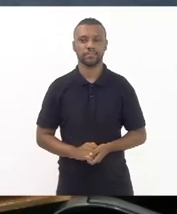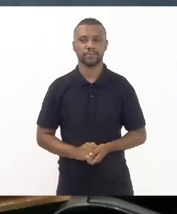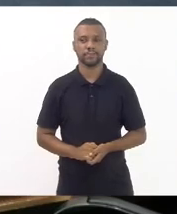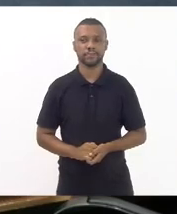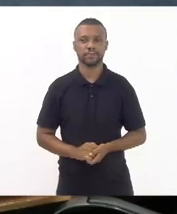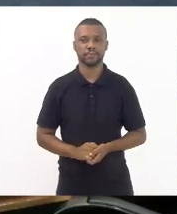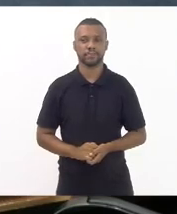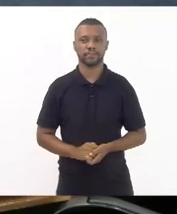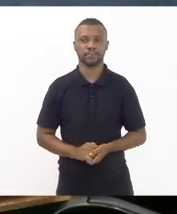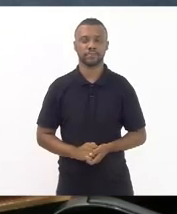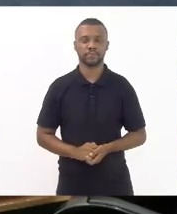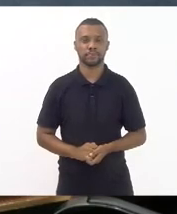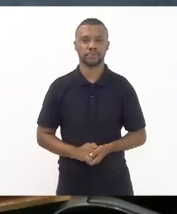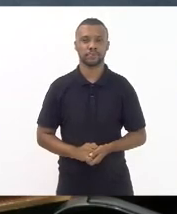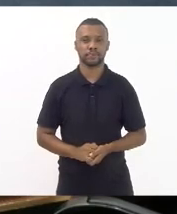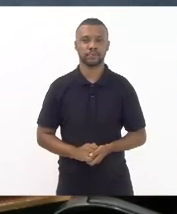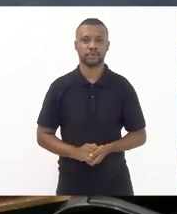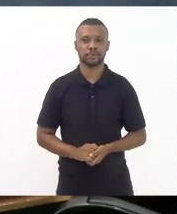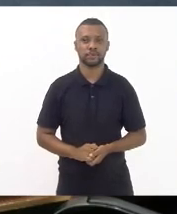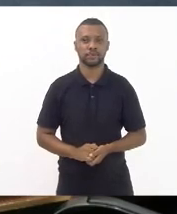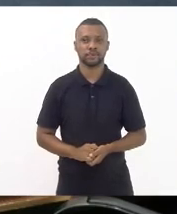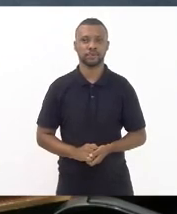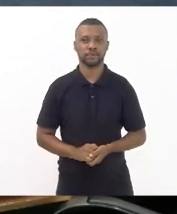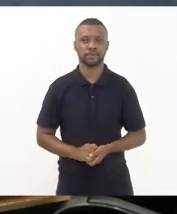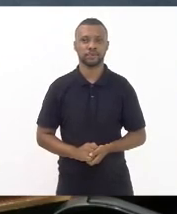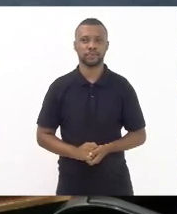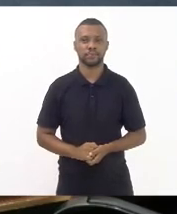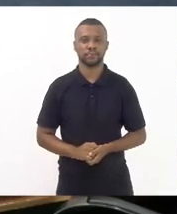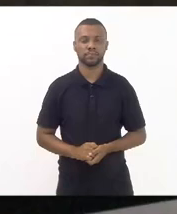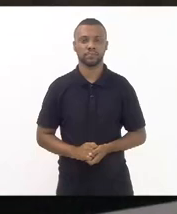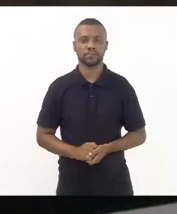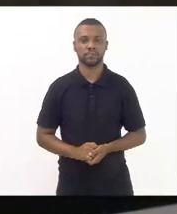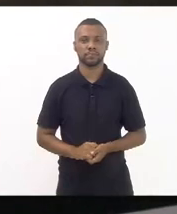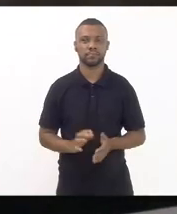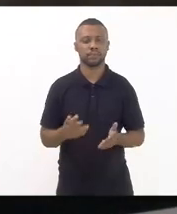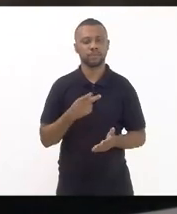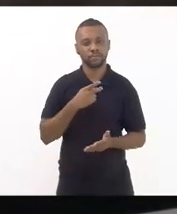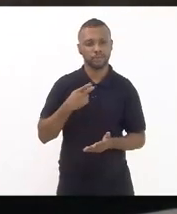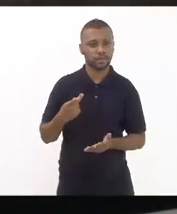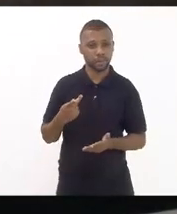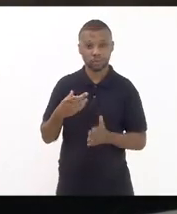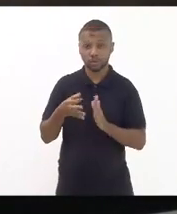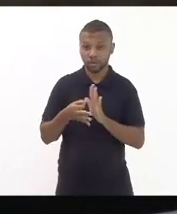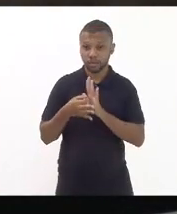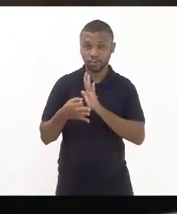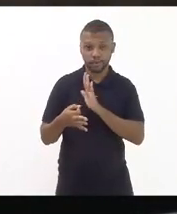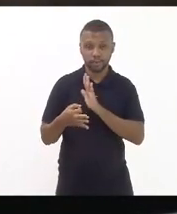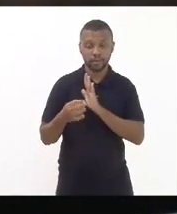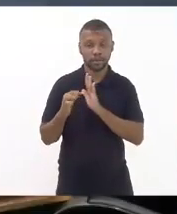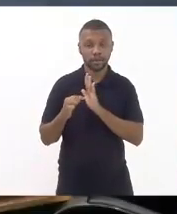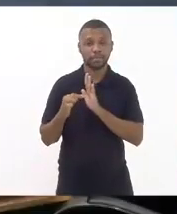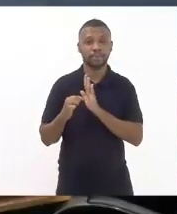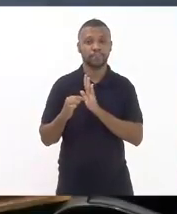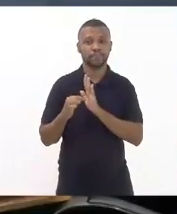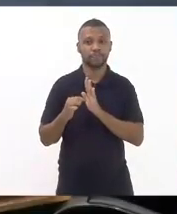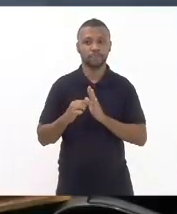Valeu. Obrigado. Valeu, um abraço. Senhor presidente, parecer.